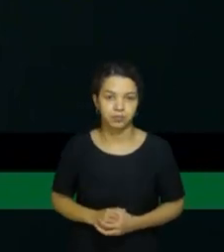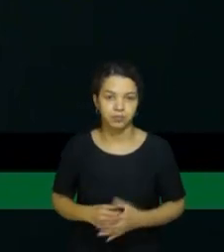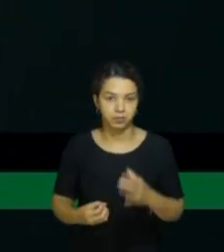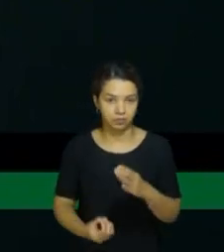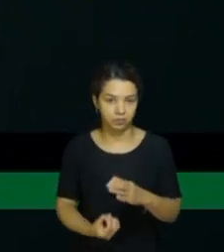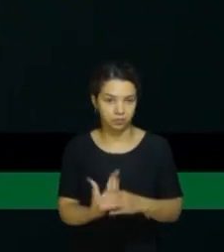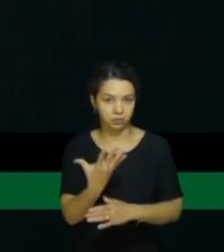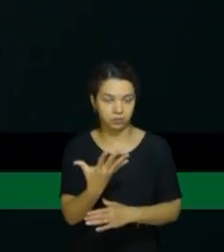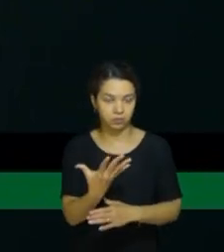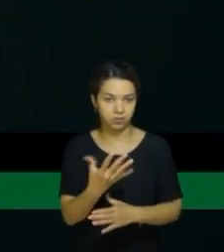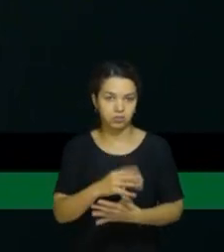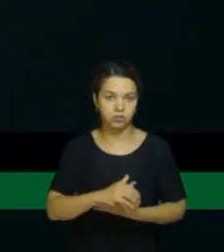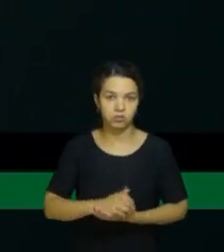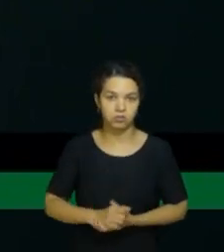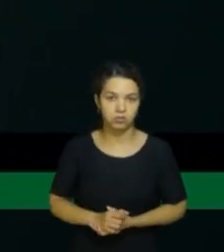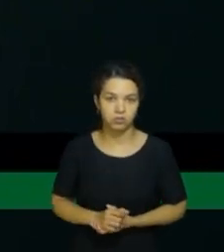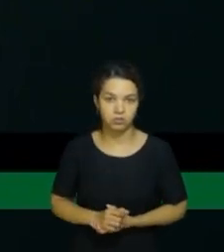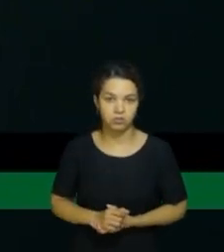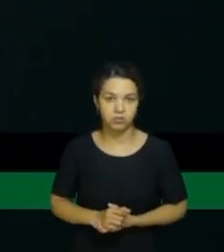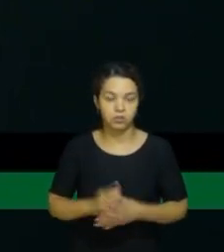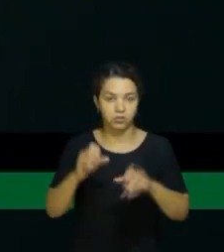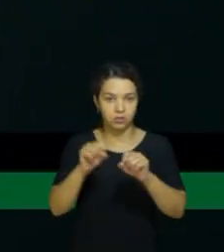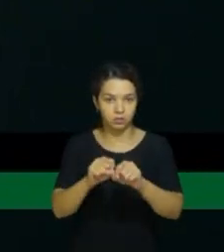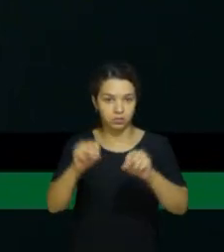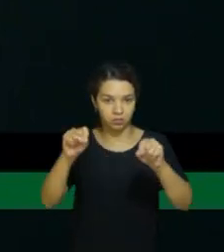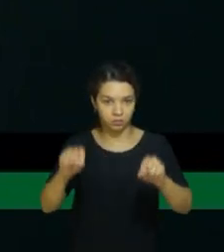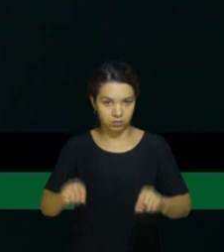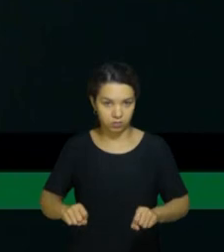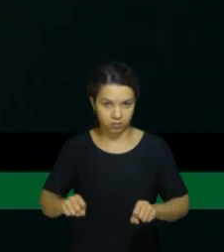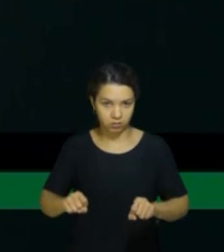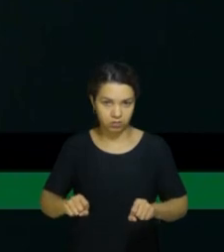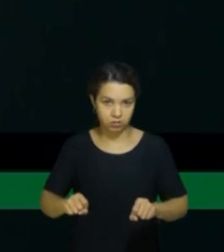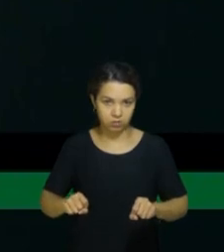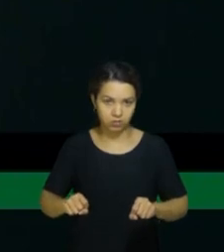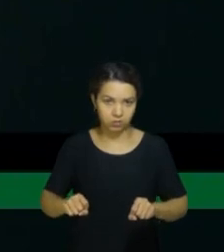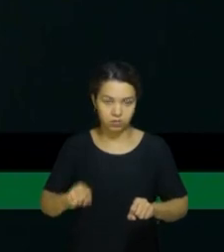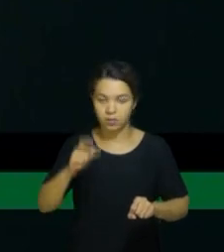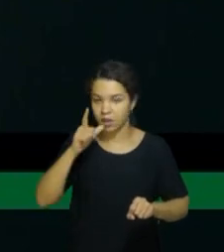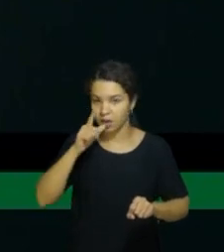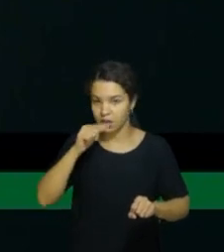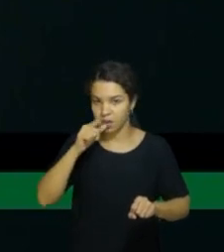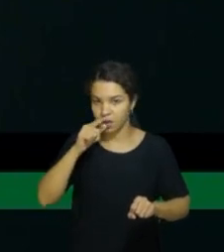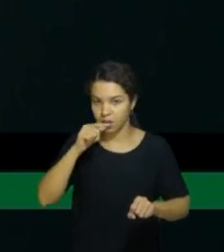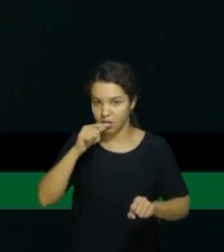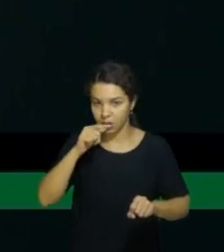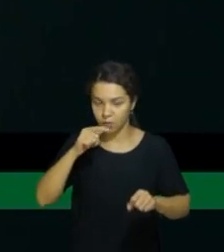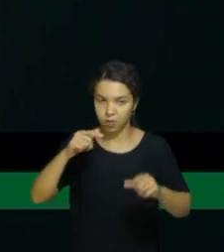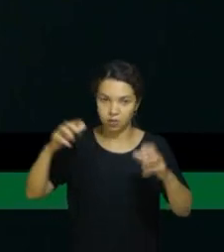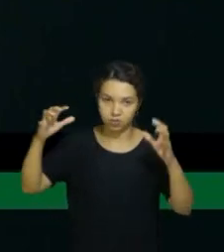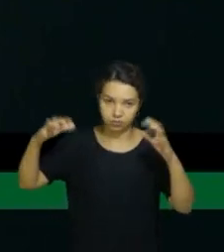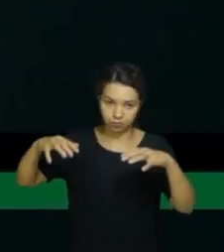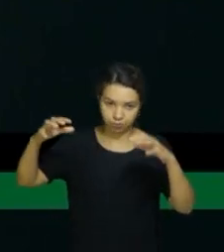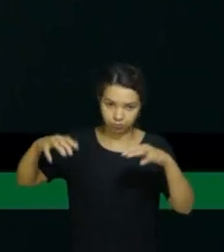implementação de sistemas de captação de águas